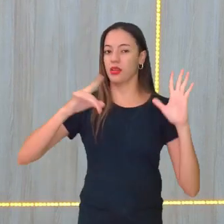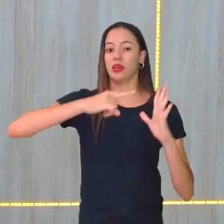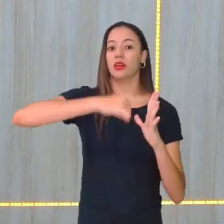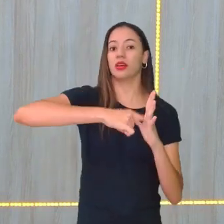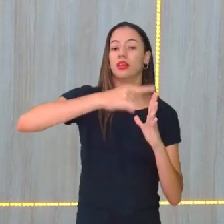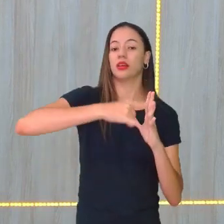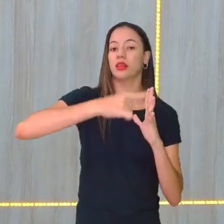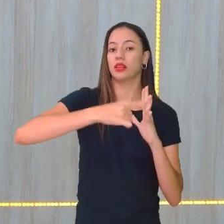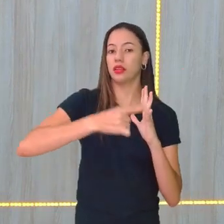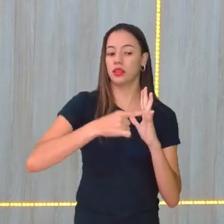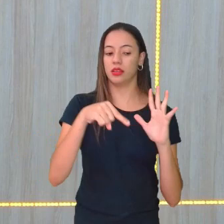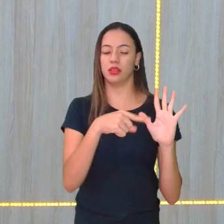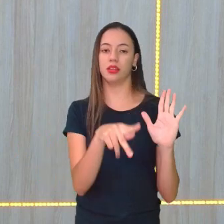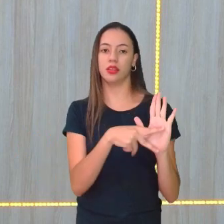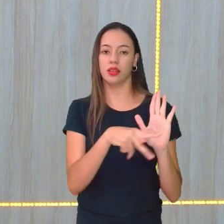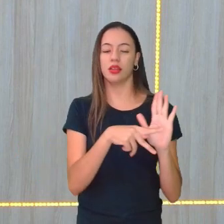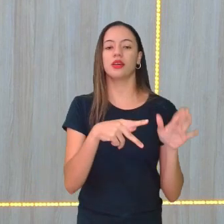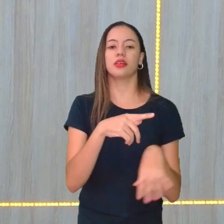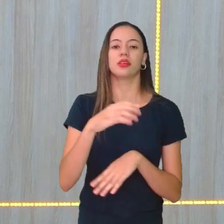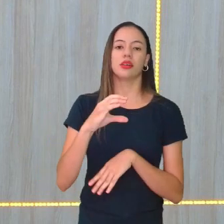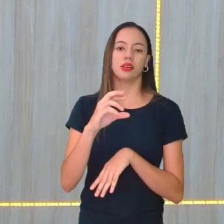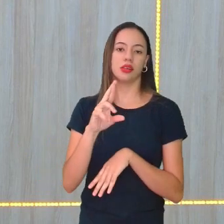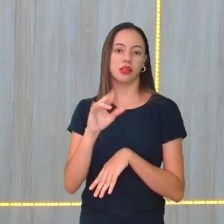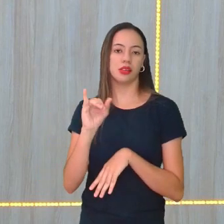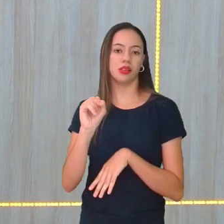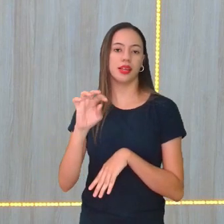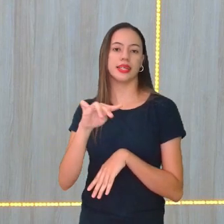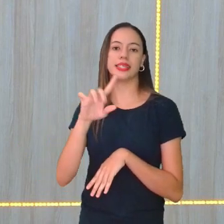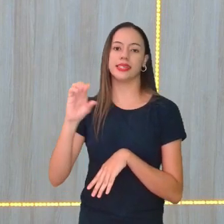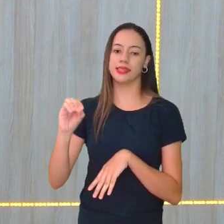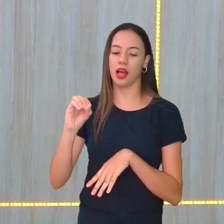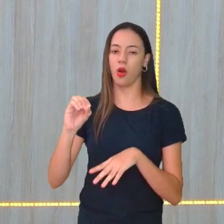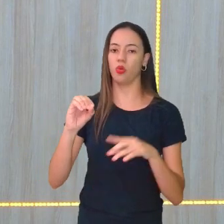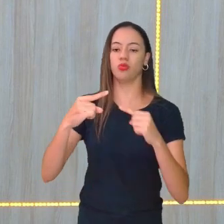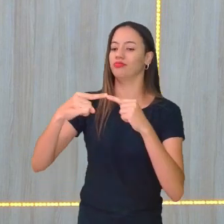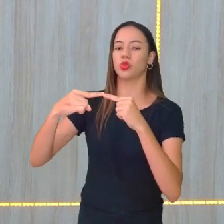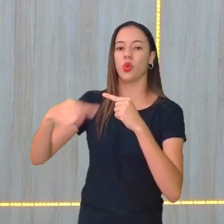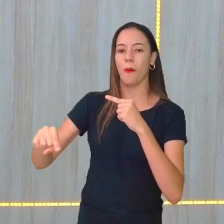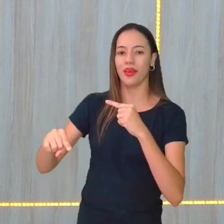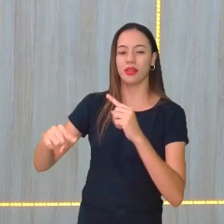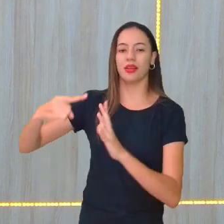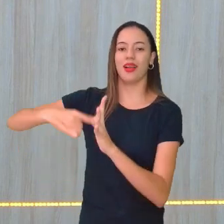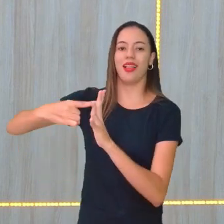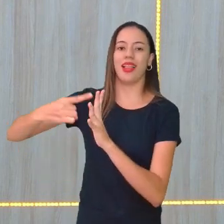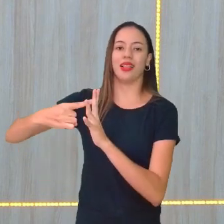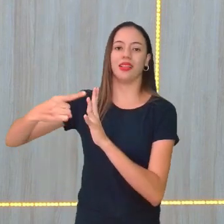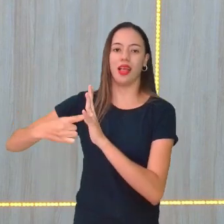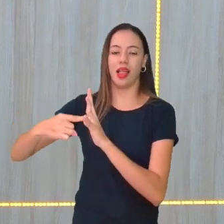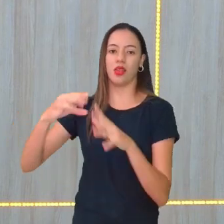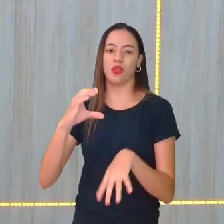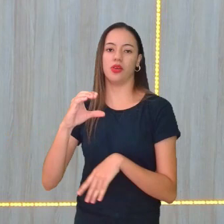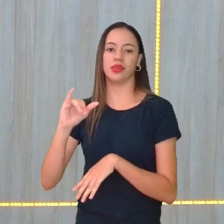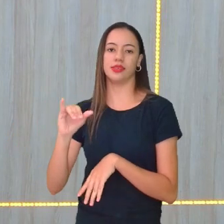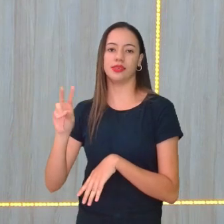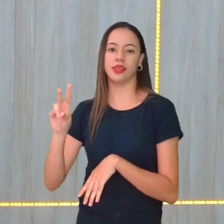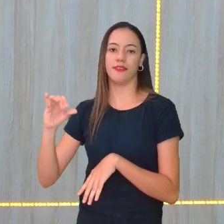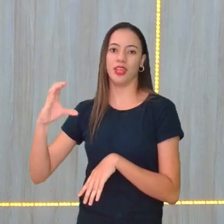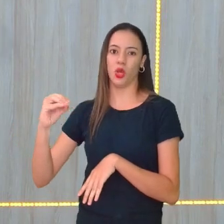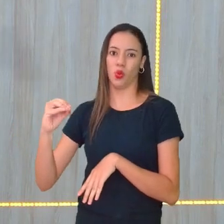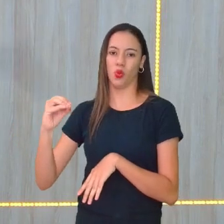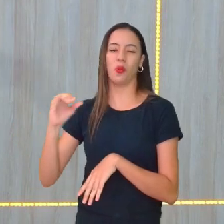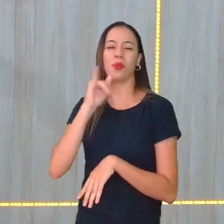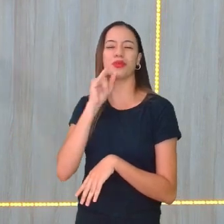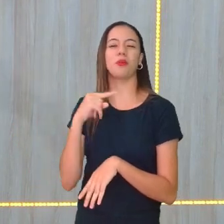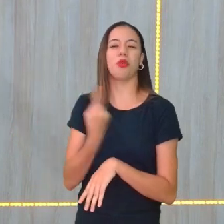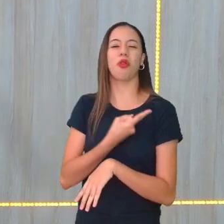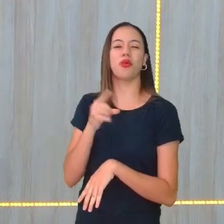né, cristão, ele não bate com o calendário cívico, né, que é esse que a gente utiliza, que vai de 1º